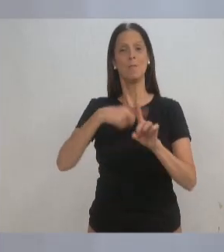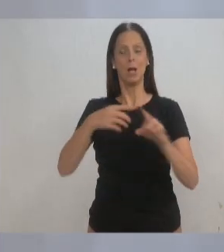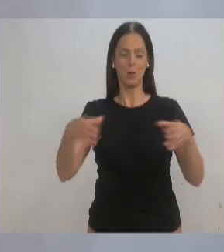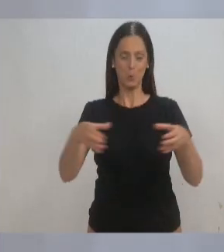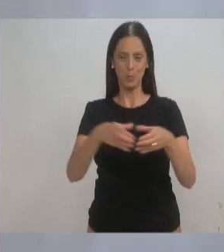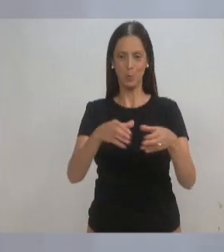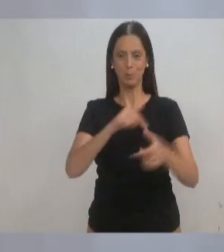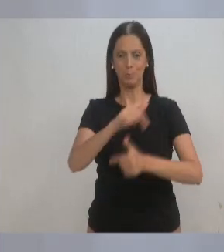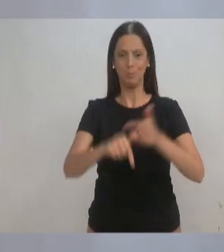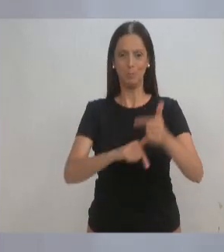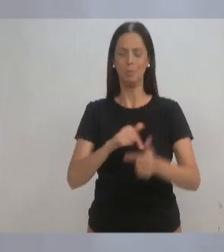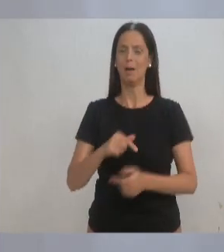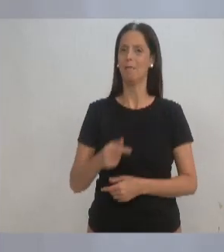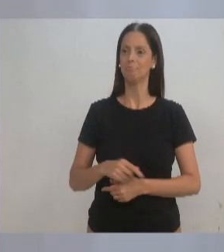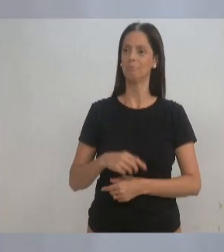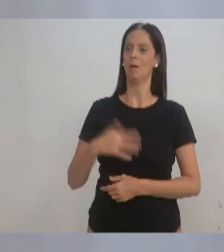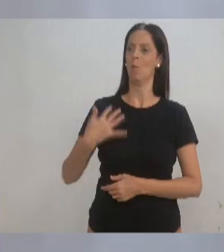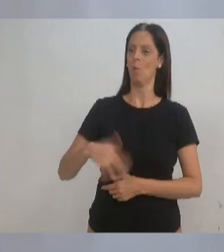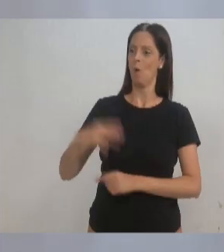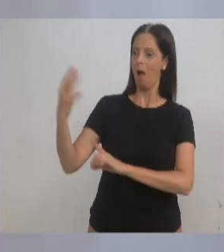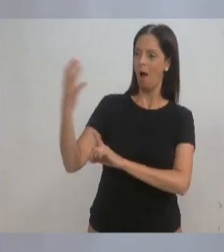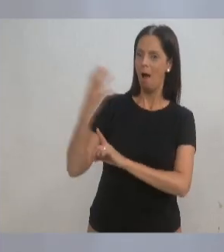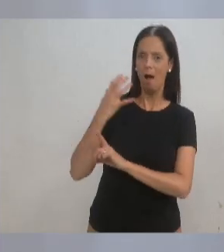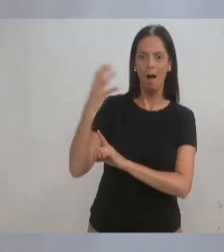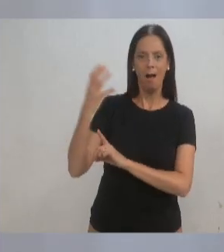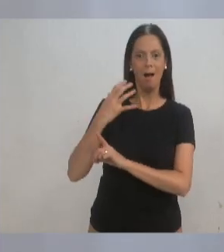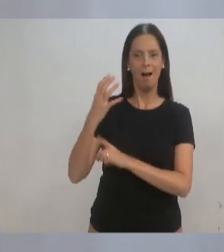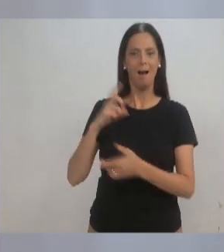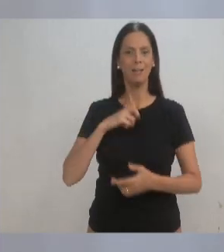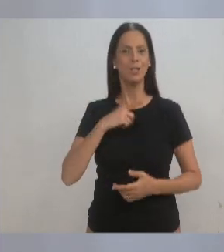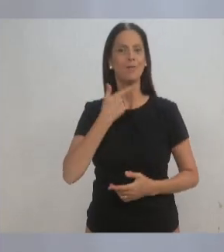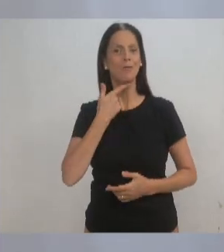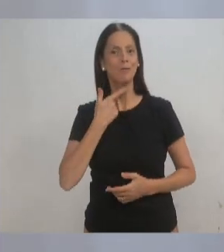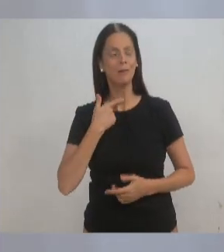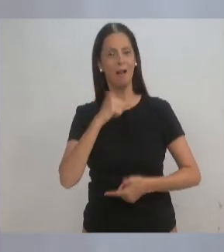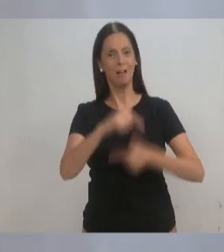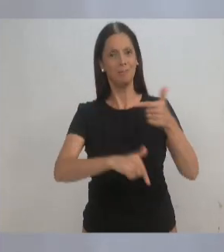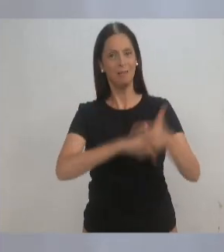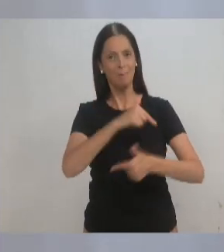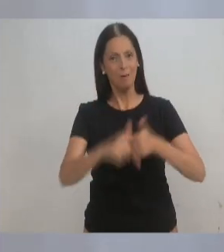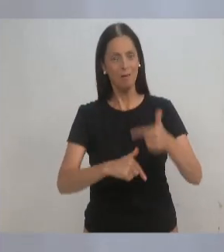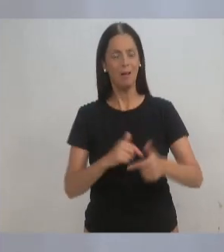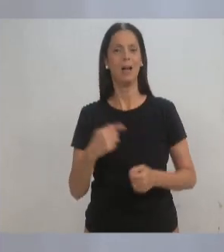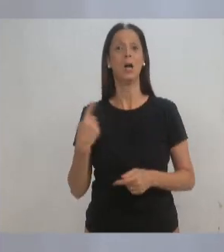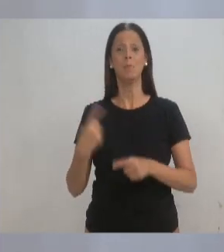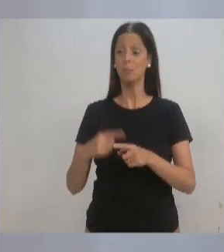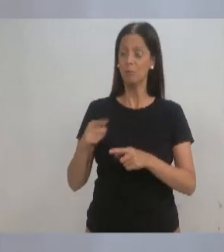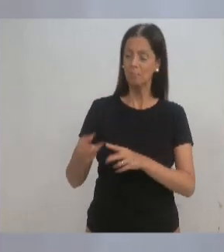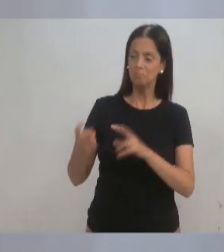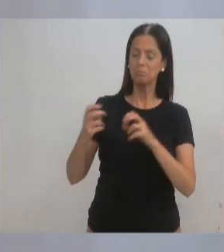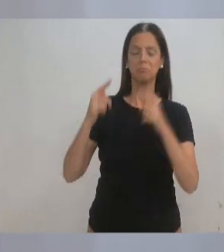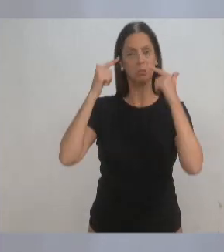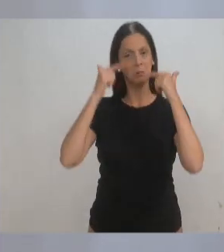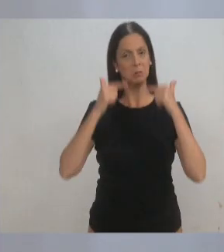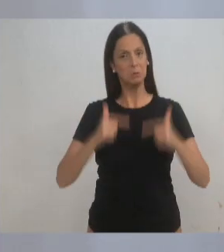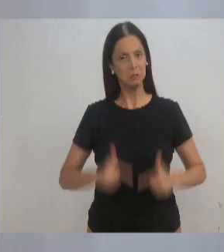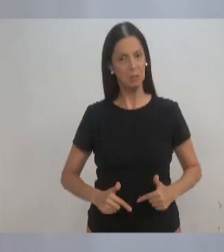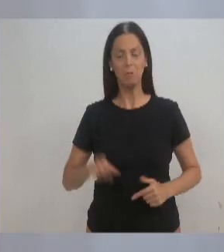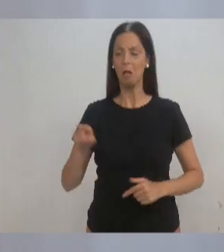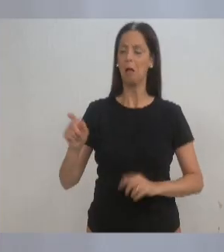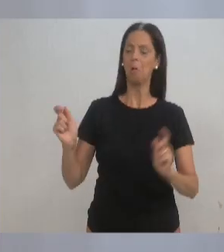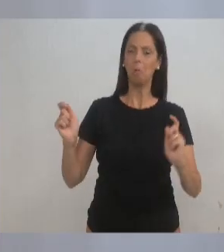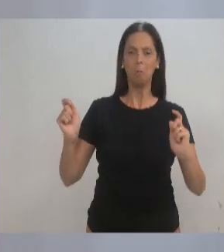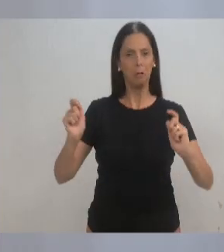ela contamina. Ela faz com que nós criemos vontade de trabalhar, porque tem transparência, tem